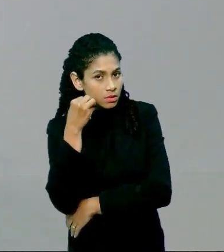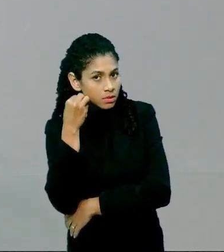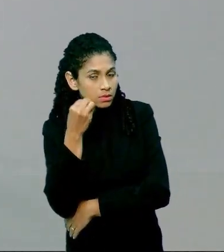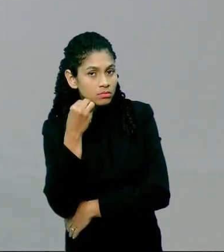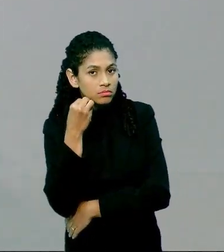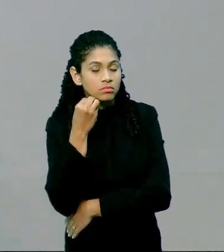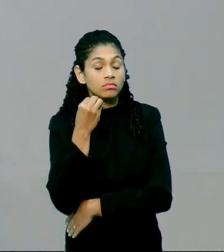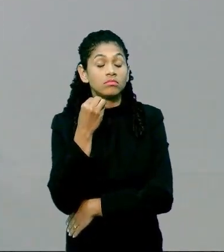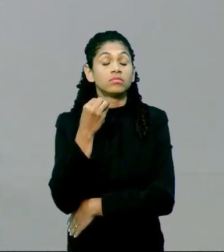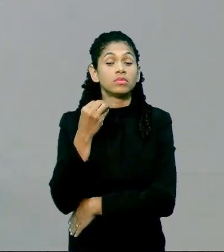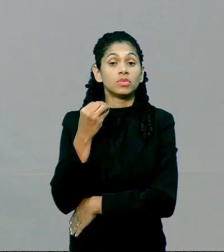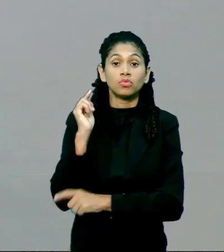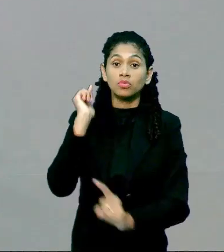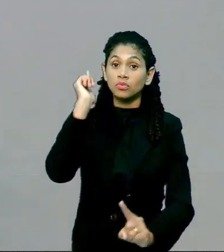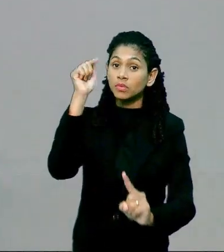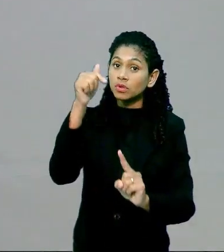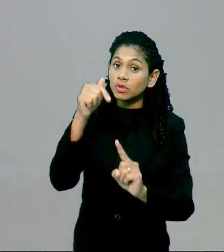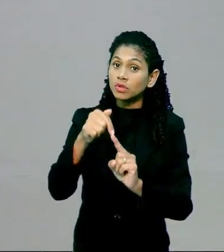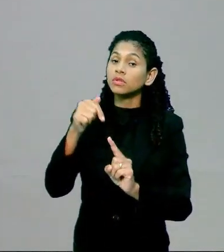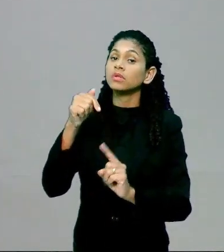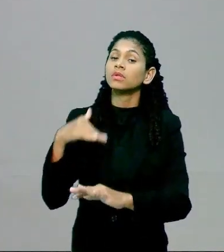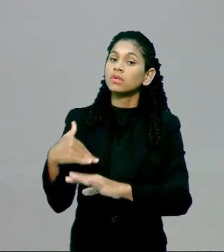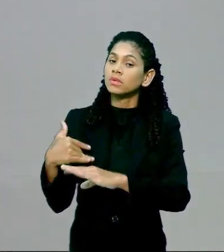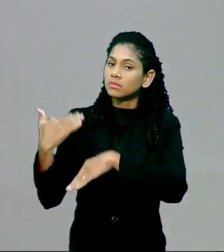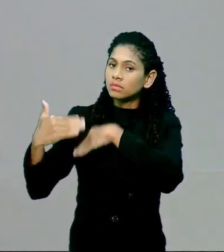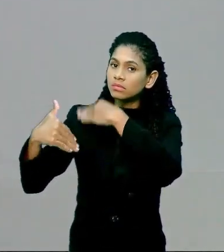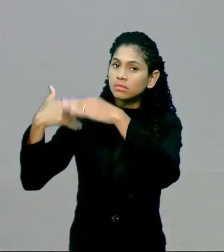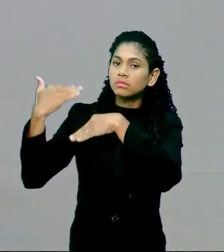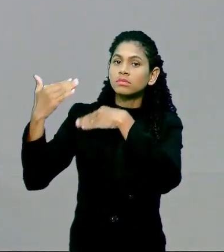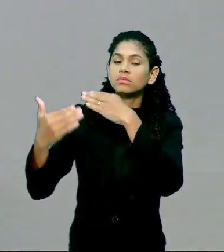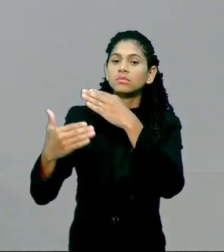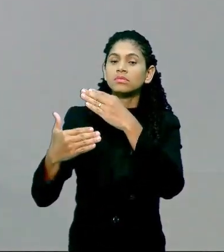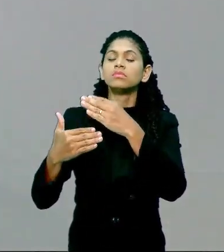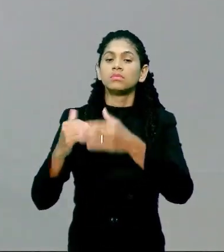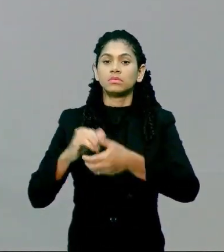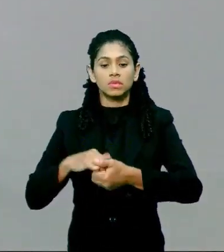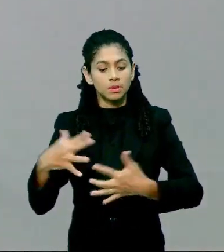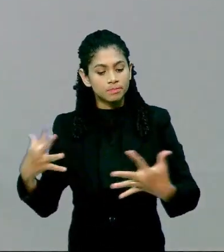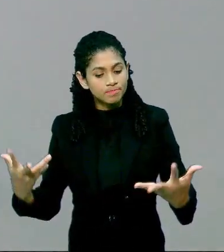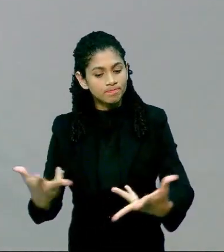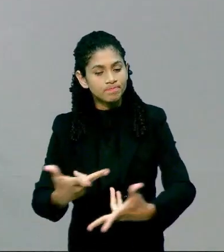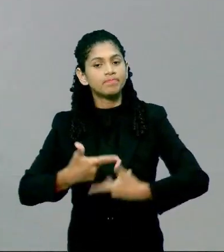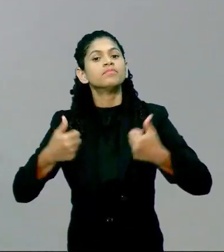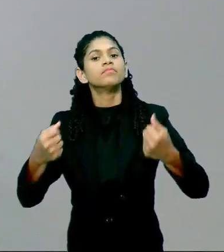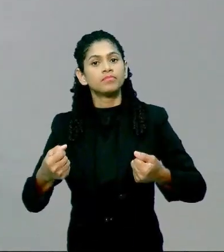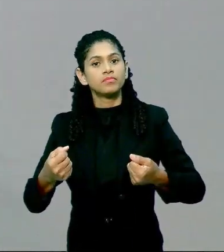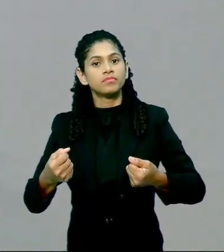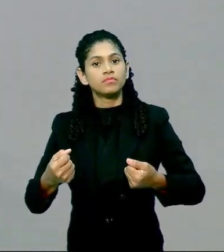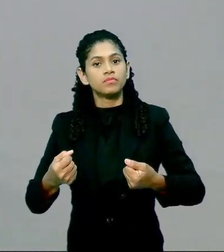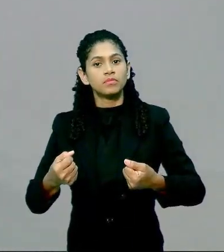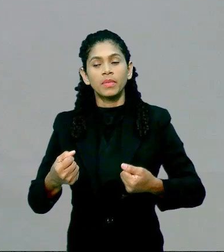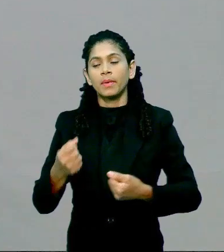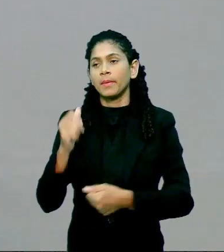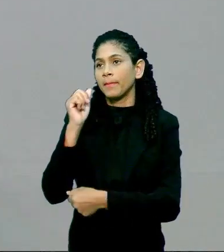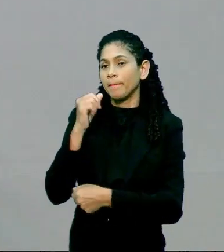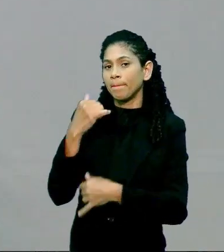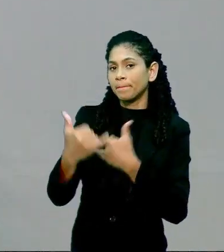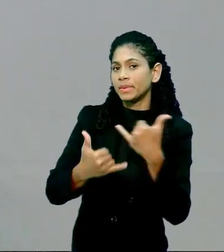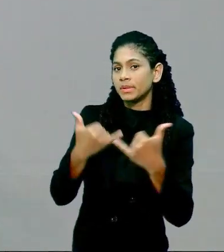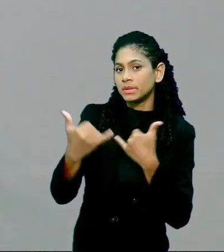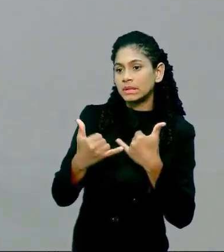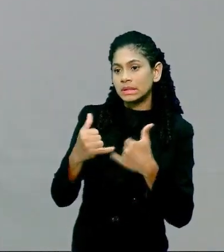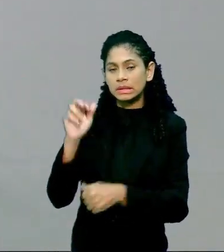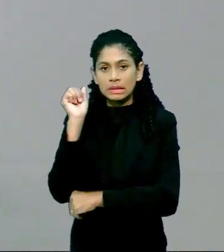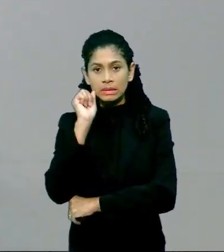para o desenvolvimento e aprimoramento do indivíduo. Ponto. Não existe uma brincadeira de menino, uma brincadeira